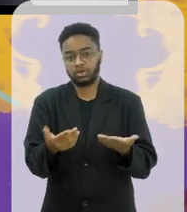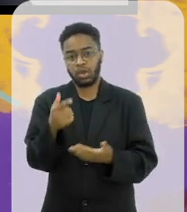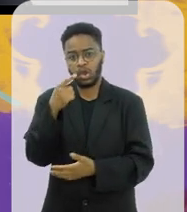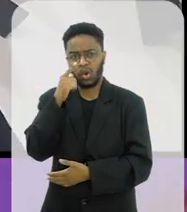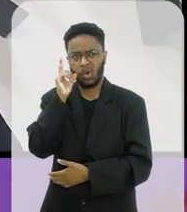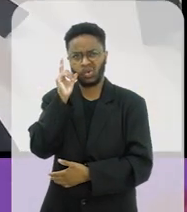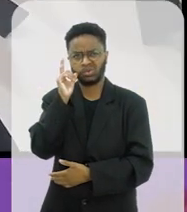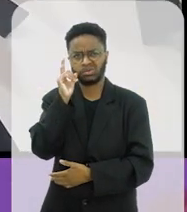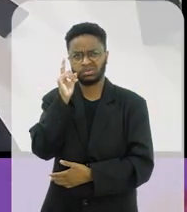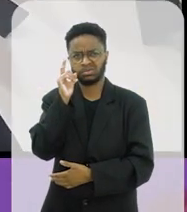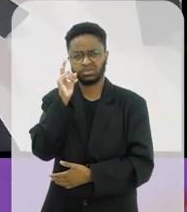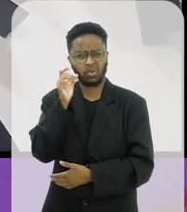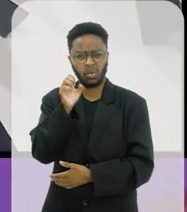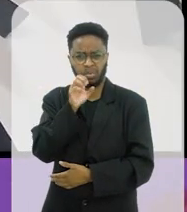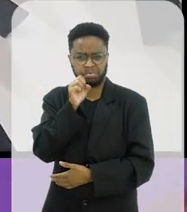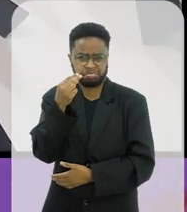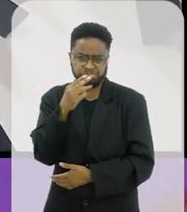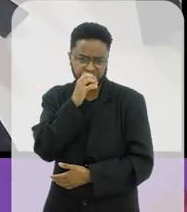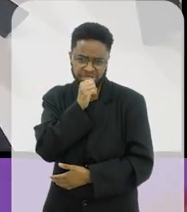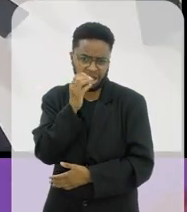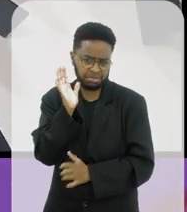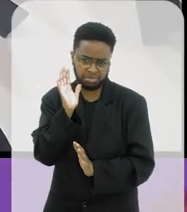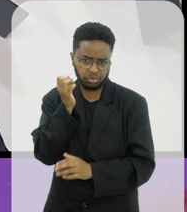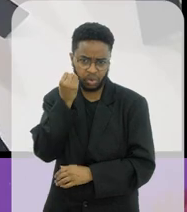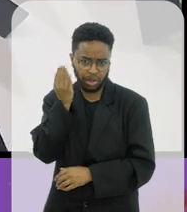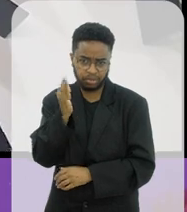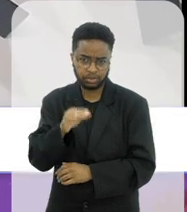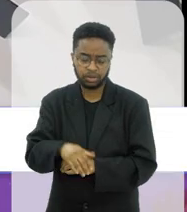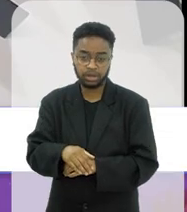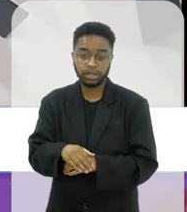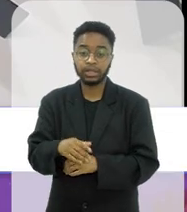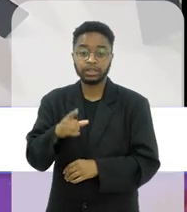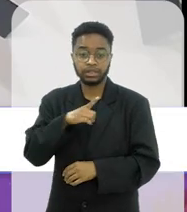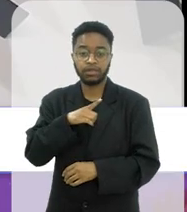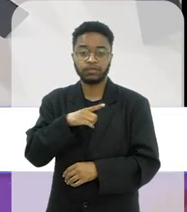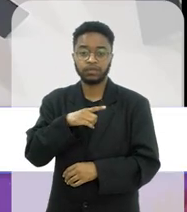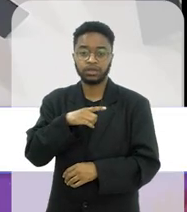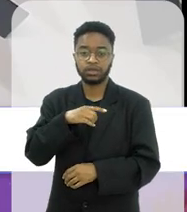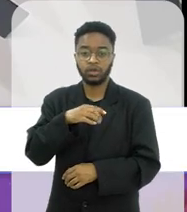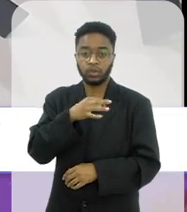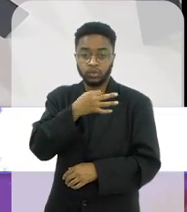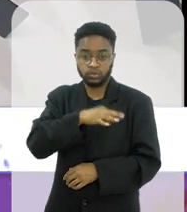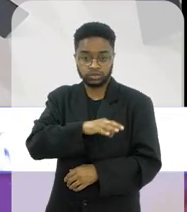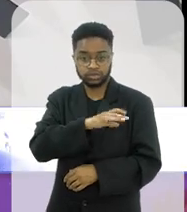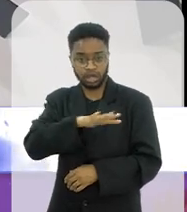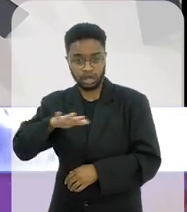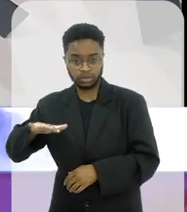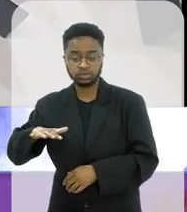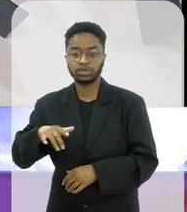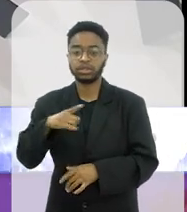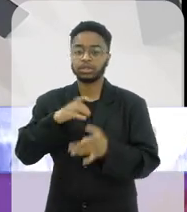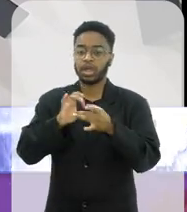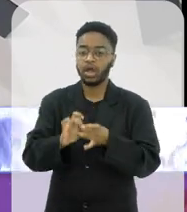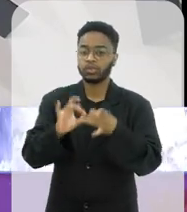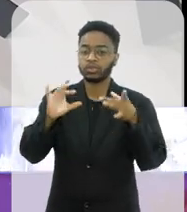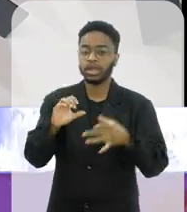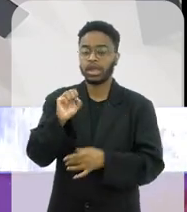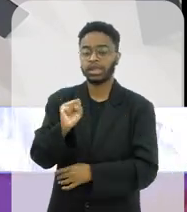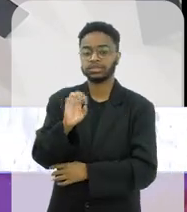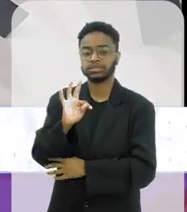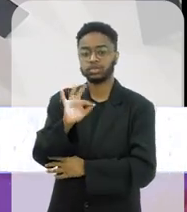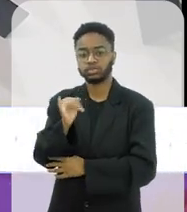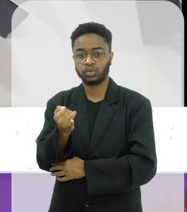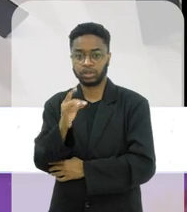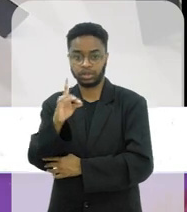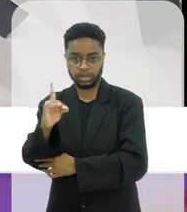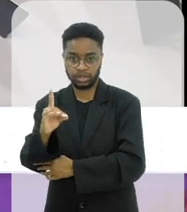ou foi no final de semana, isso, o Santos Futebol Clube teve autorização do STJD, mesmo com